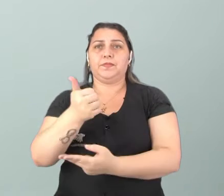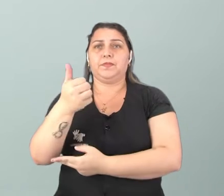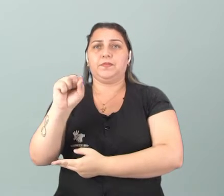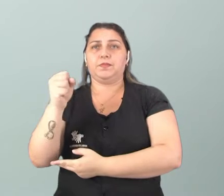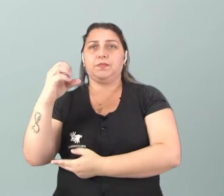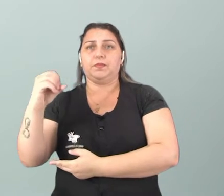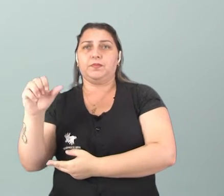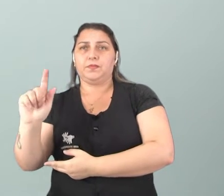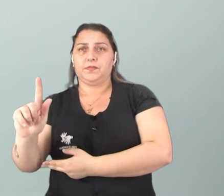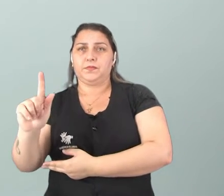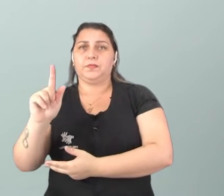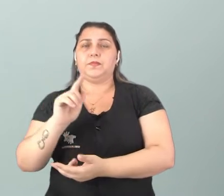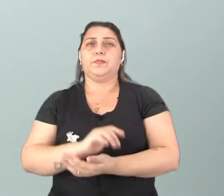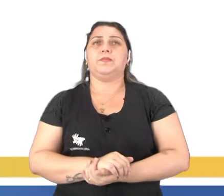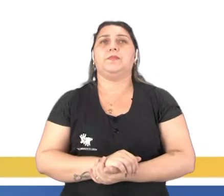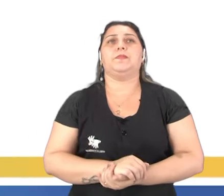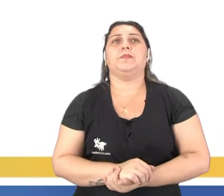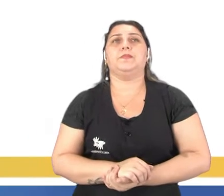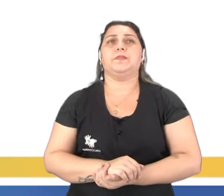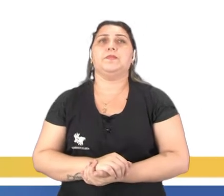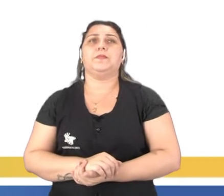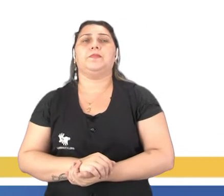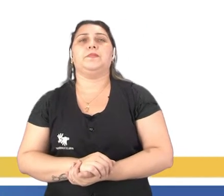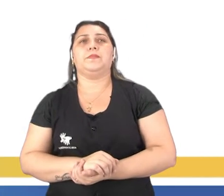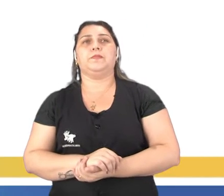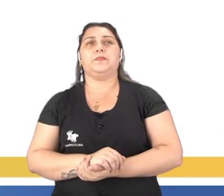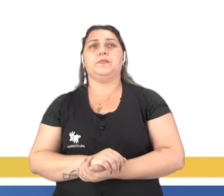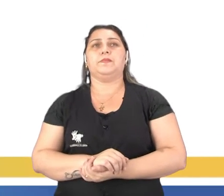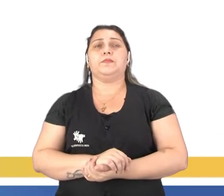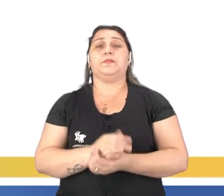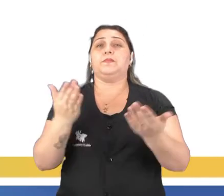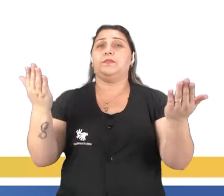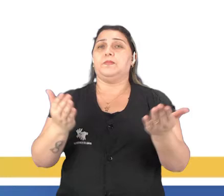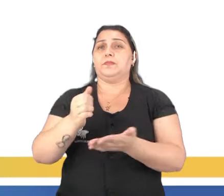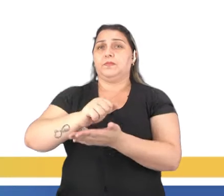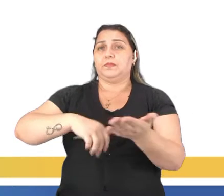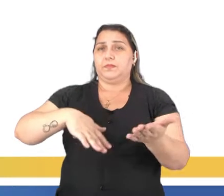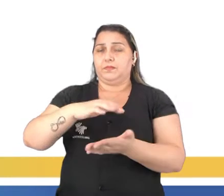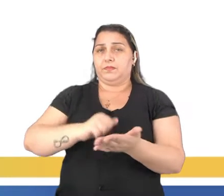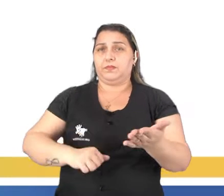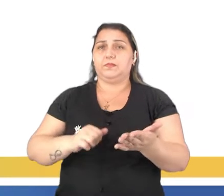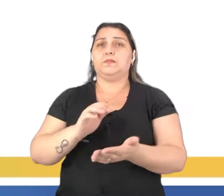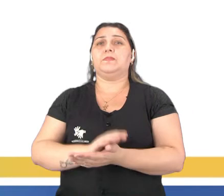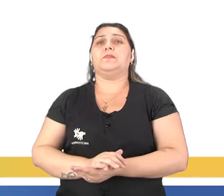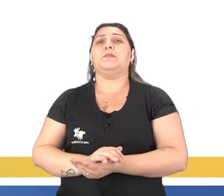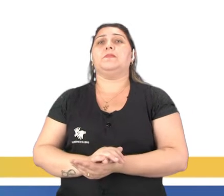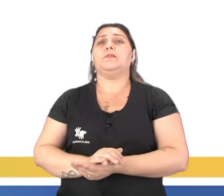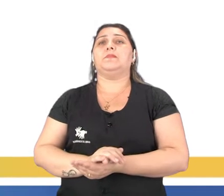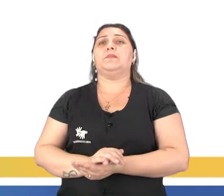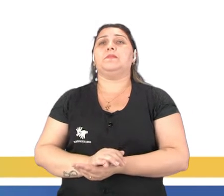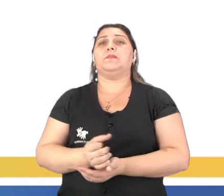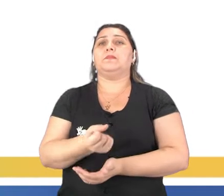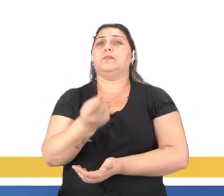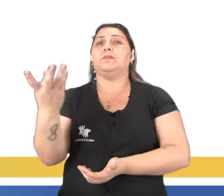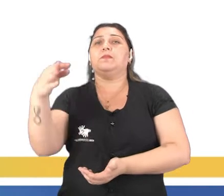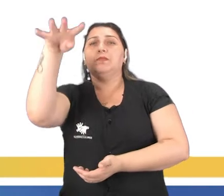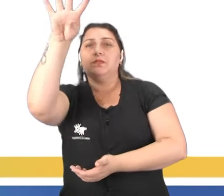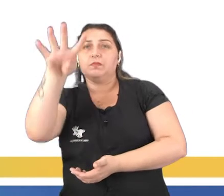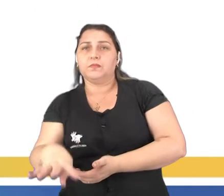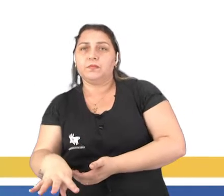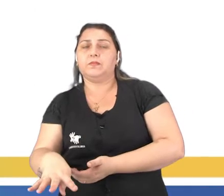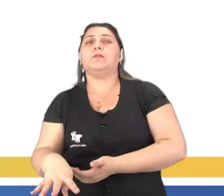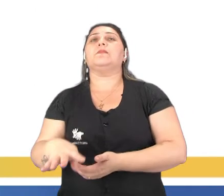180 graus, não é mesmo? Então vamos lá fazer esse exercício aqui da decomposição desse octógono